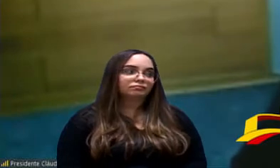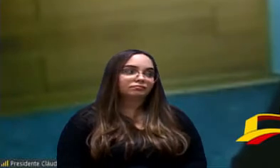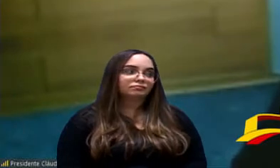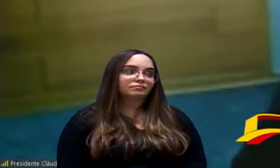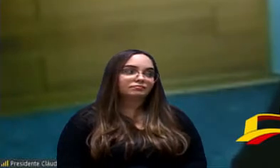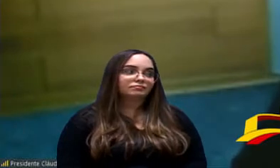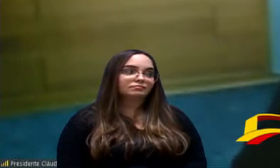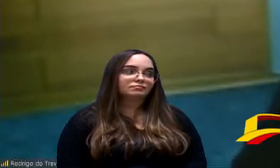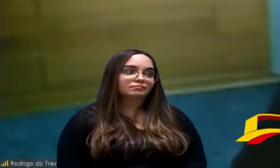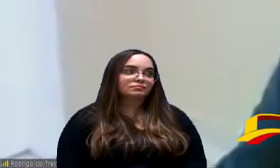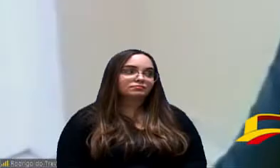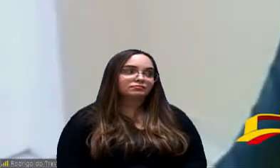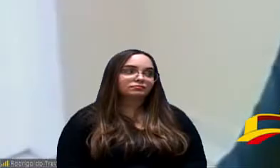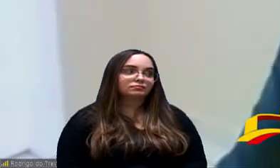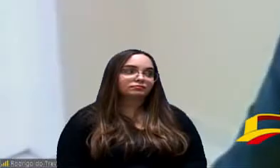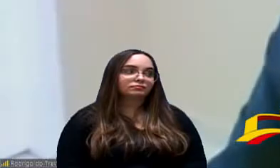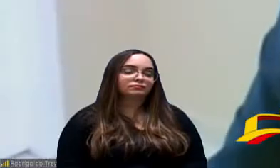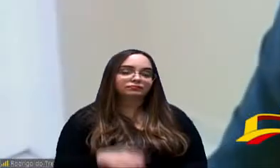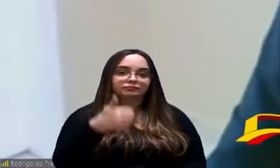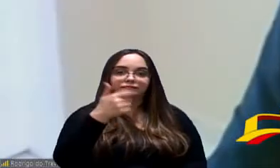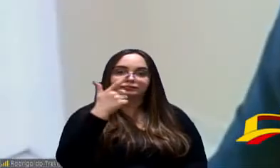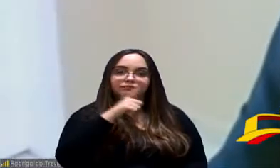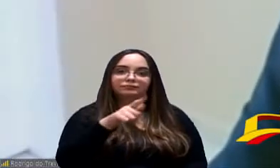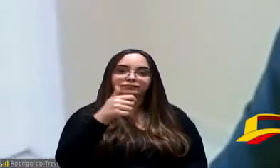Nossa. Cláudio, abriu, Cláudio.